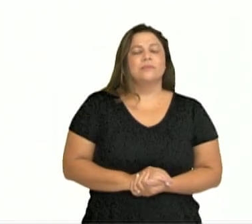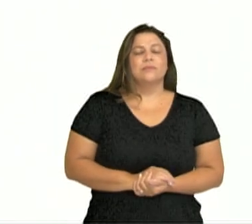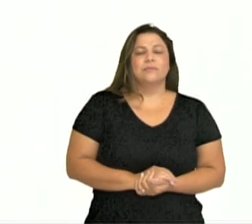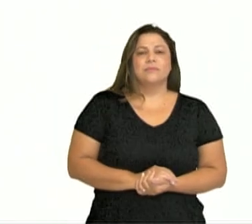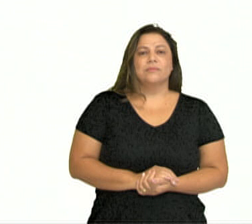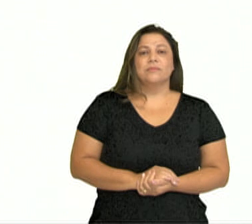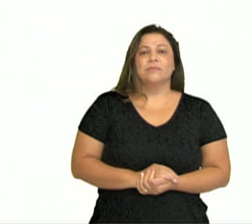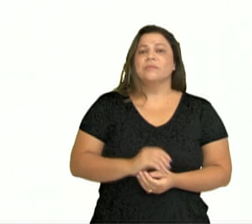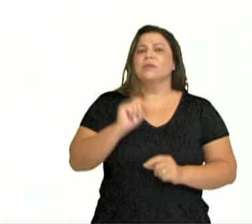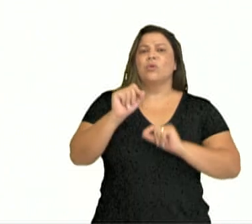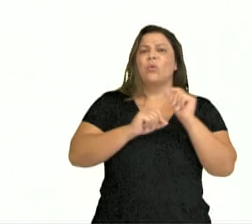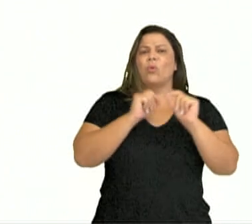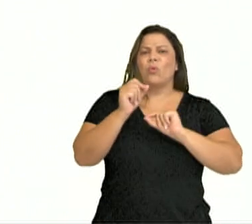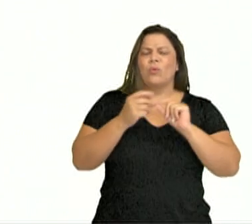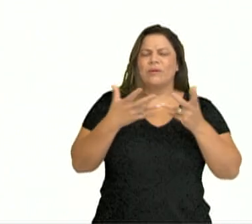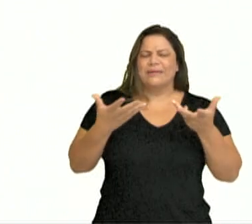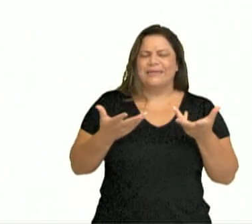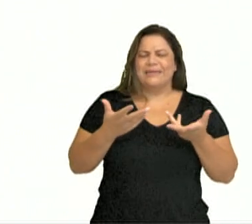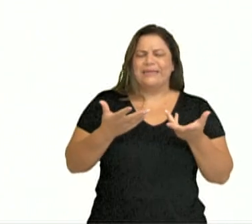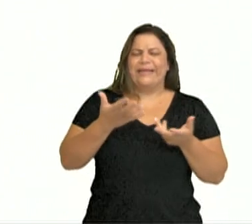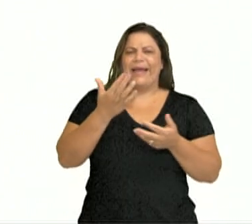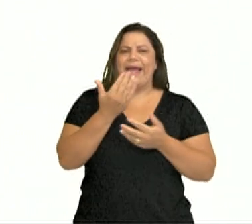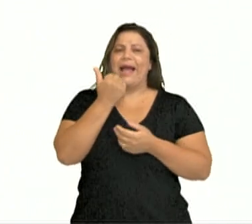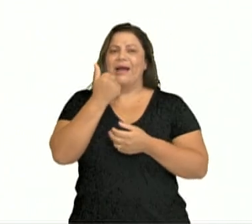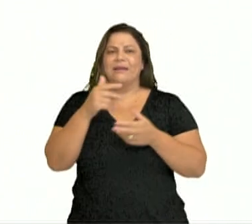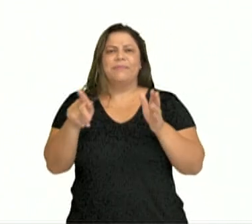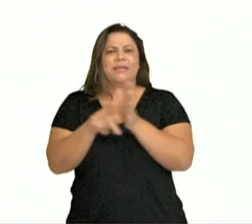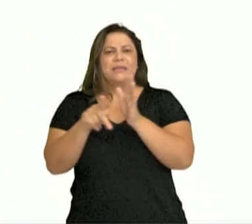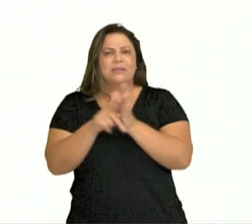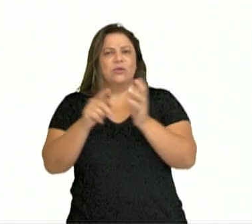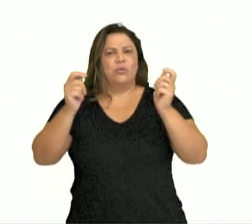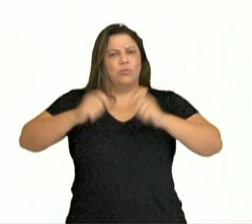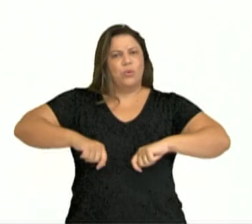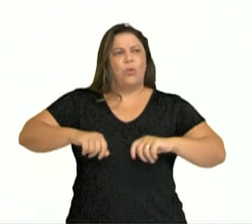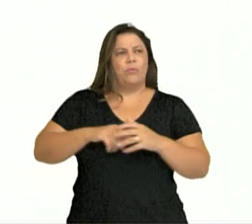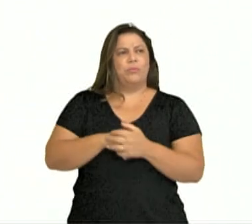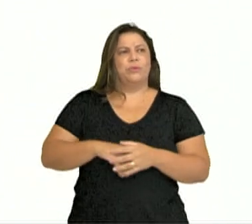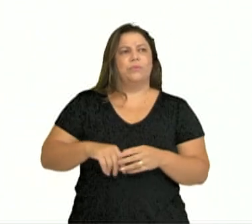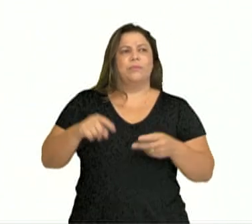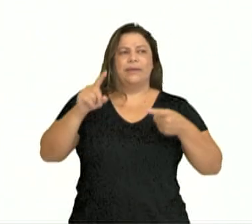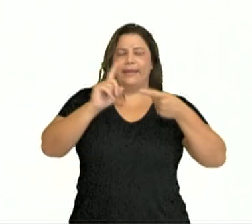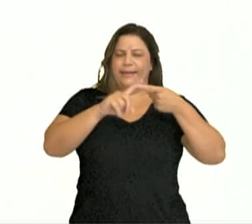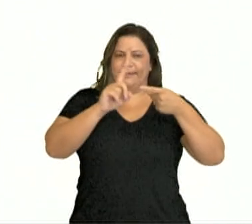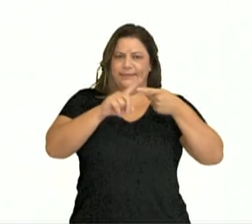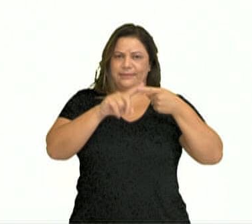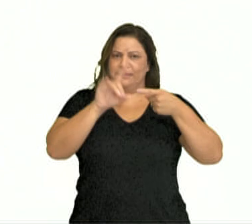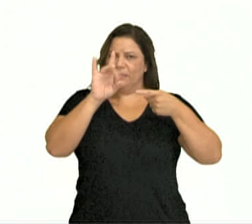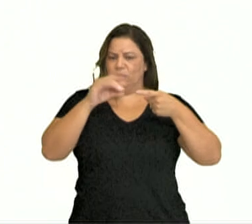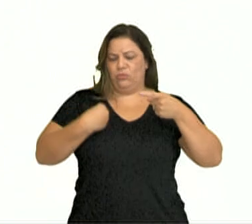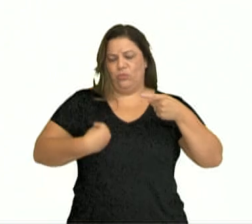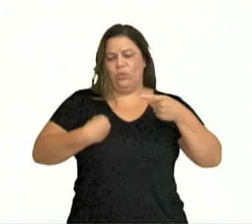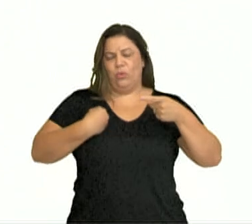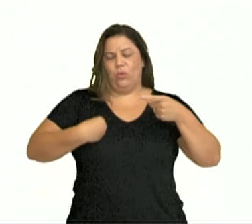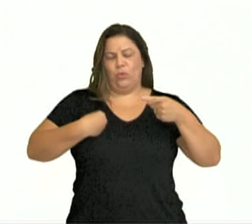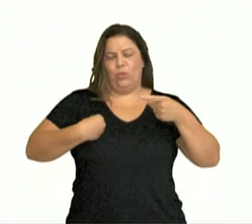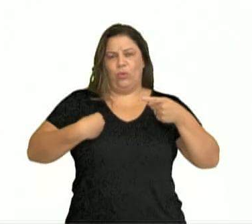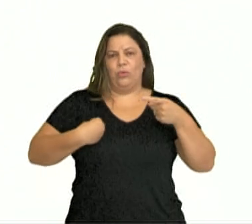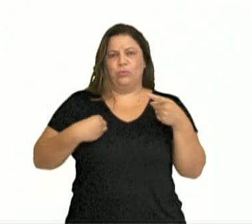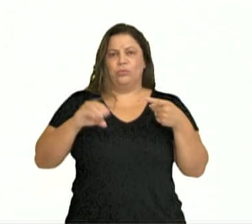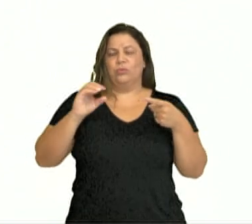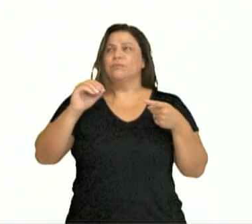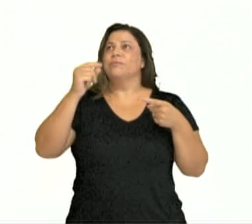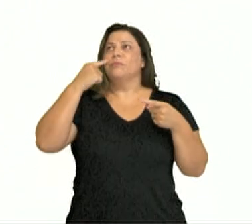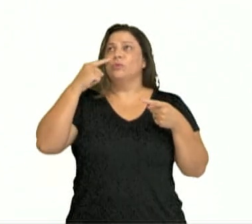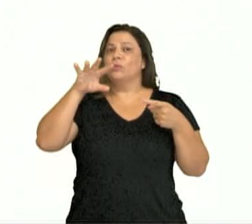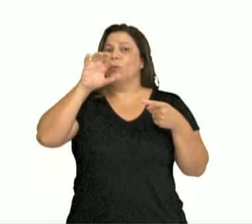das bactérias se dá de duas formas. As bactérias aeróbias só sobrevivem na presença do oxigênio e as